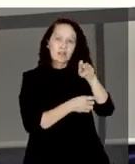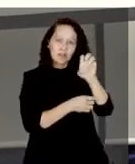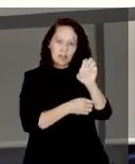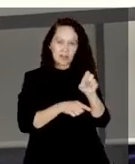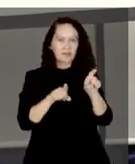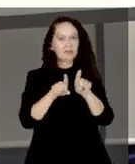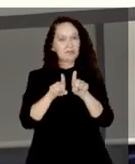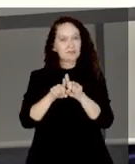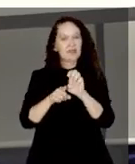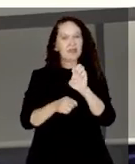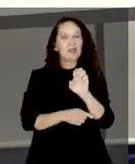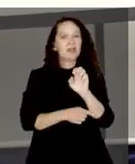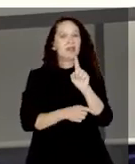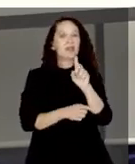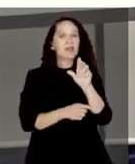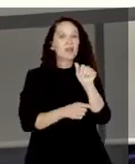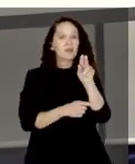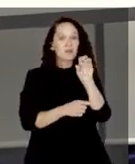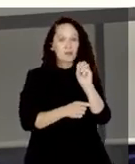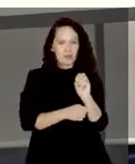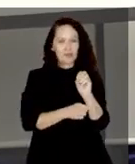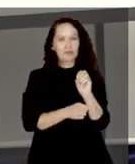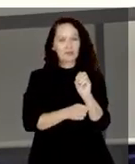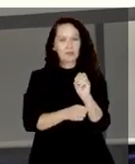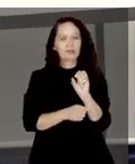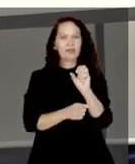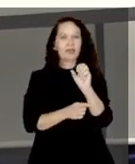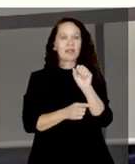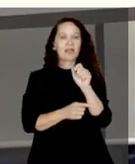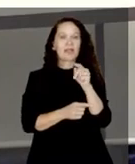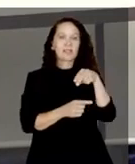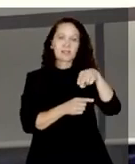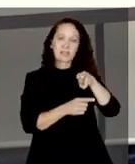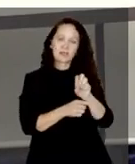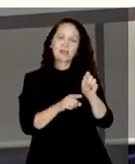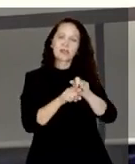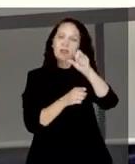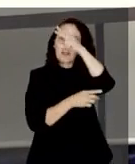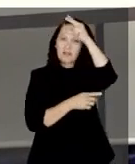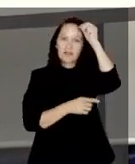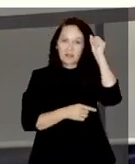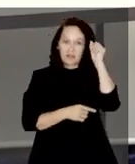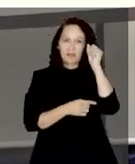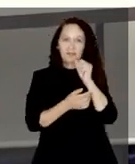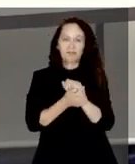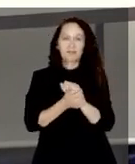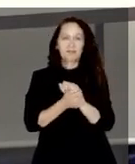presentes nessa atividade de hoje. Para fazer a segunda fala, eu